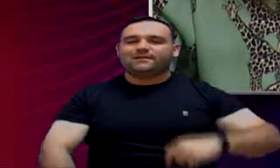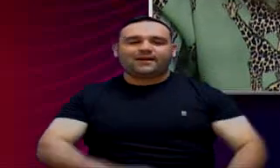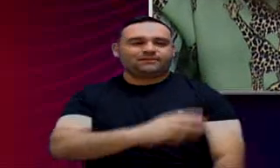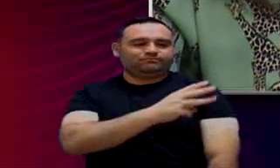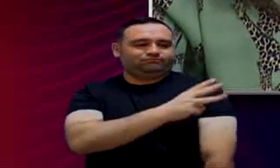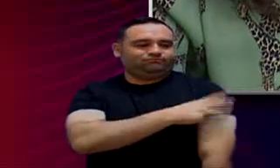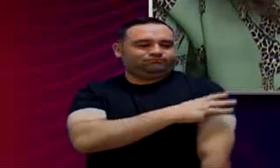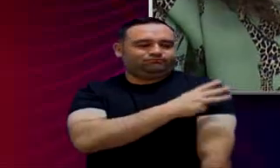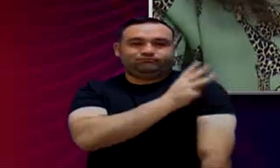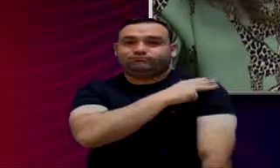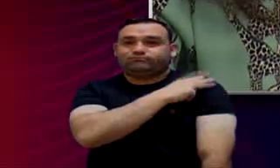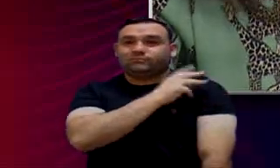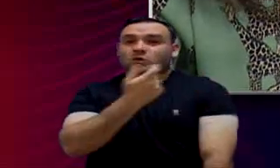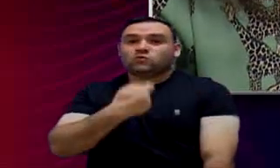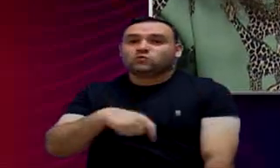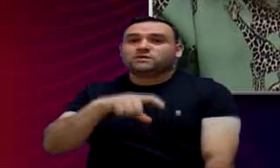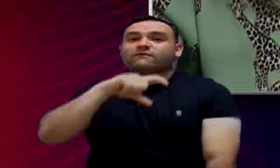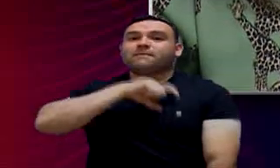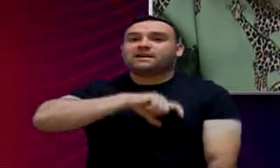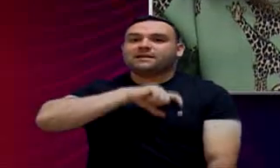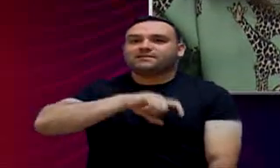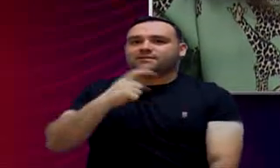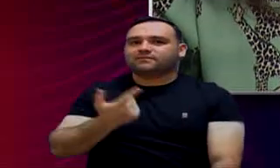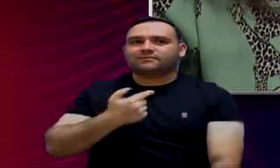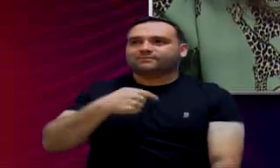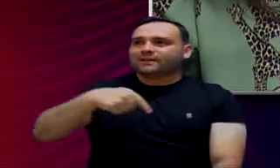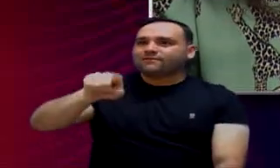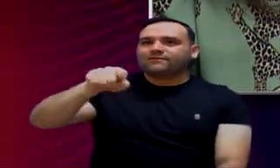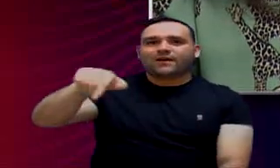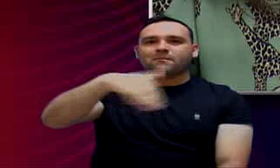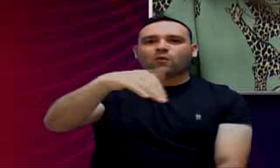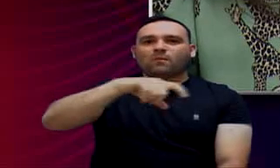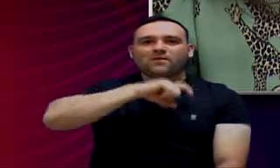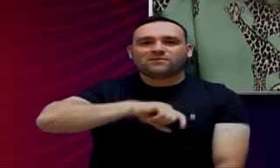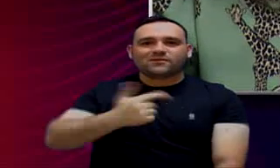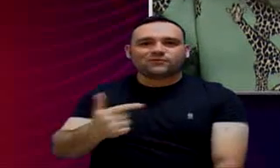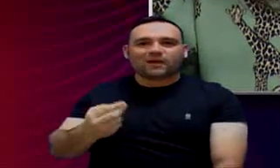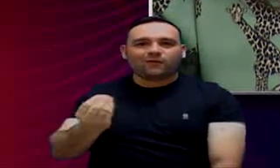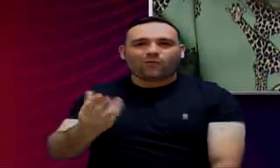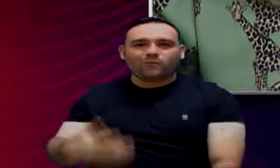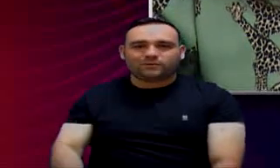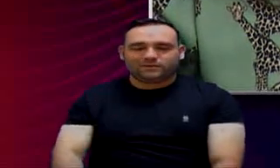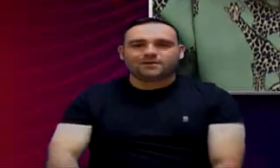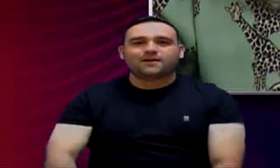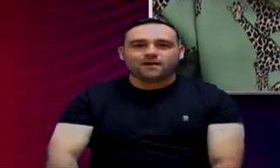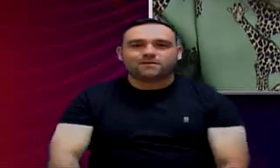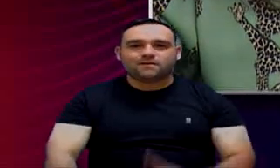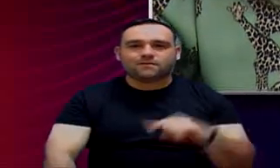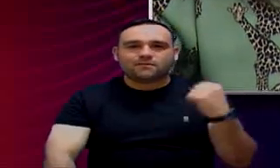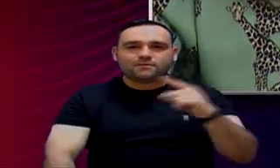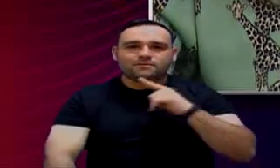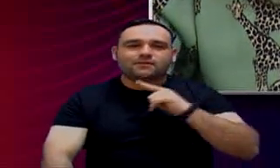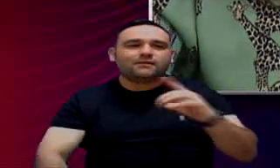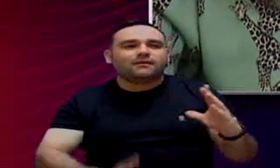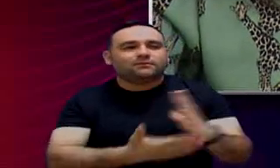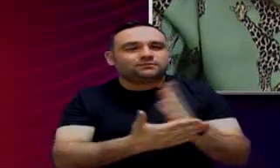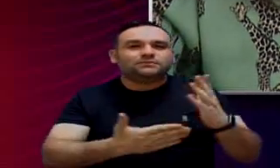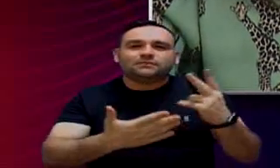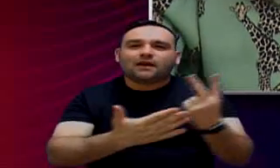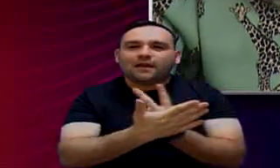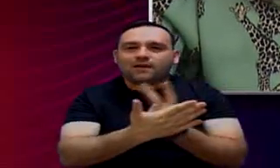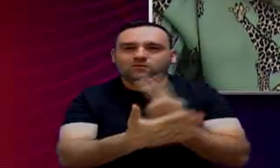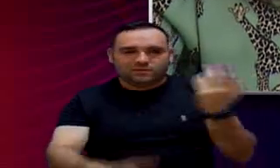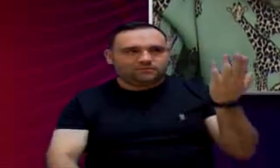ensino médio Não precisava ter carteira de motorista como que eu mando um fiscal para a rua sem carteira de motorista né então a gente tem aí Alguns alguns